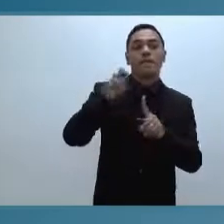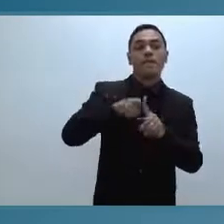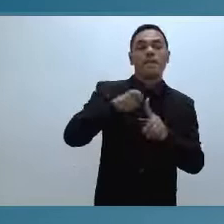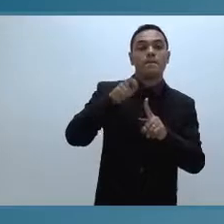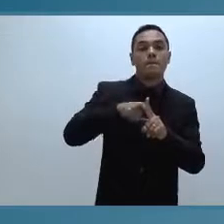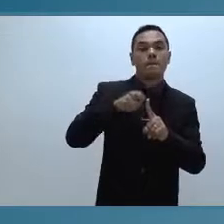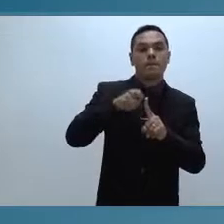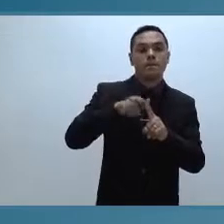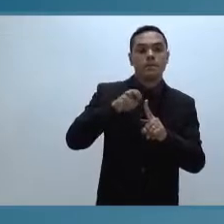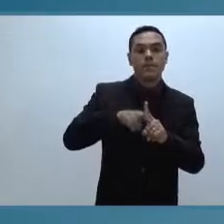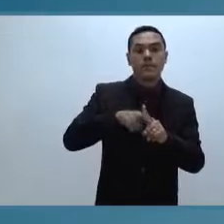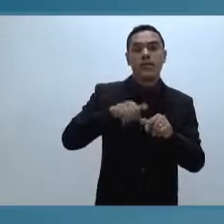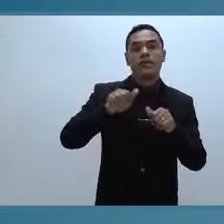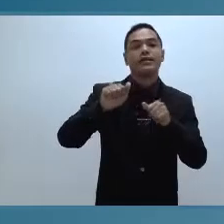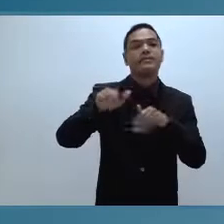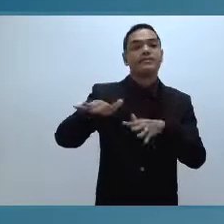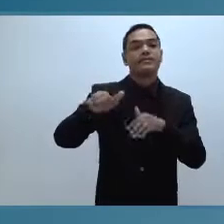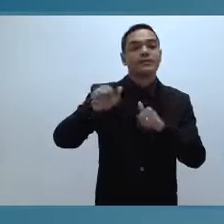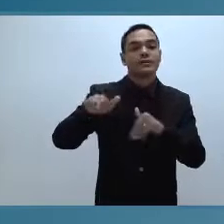prevenção ao suicídio.